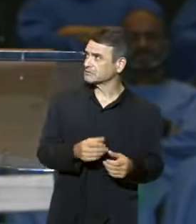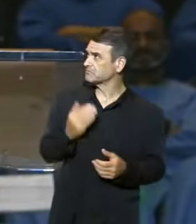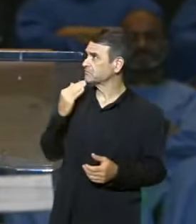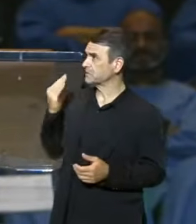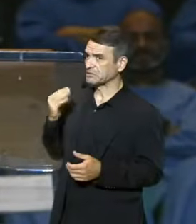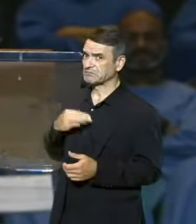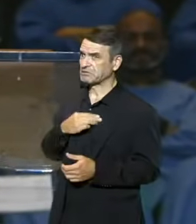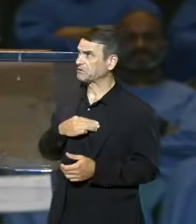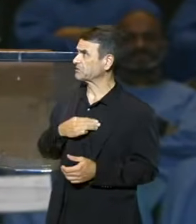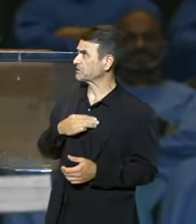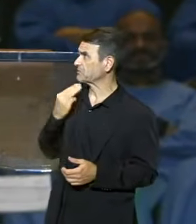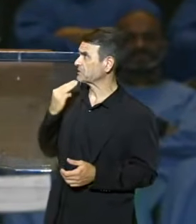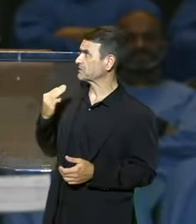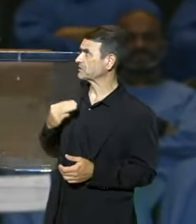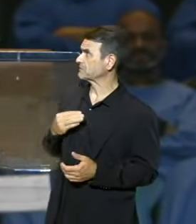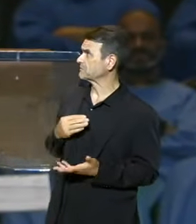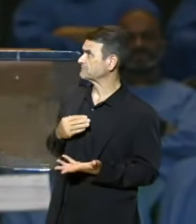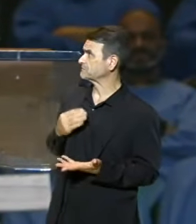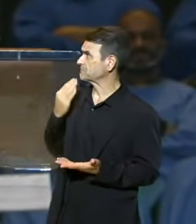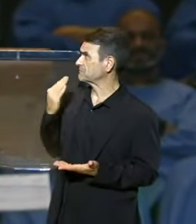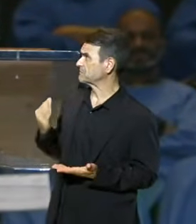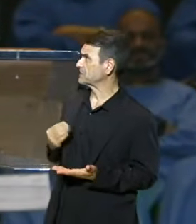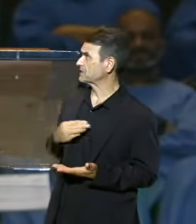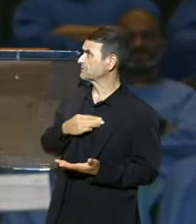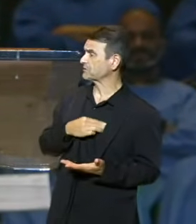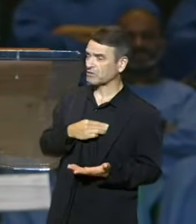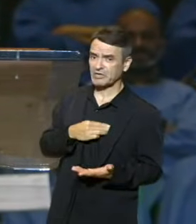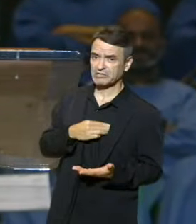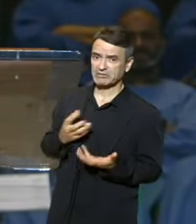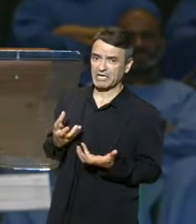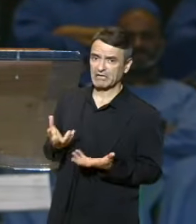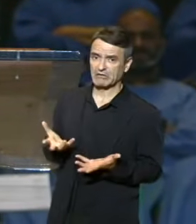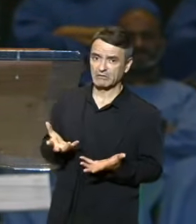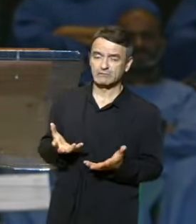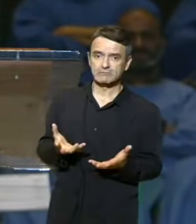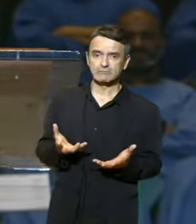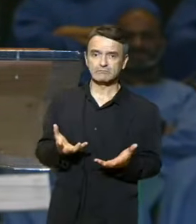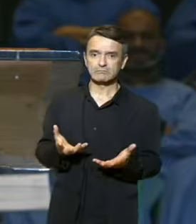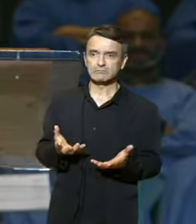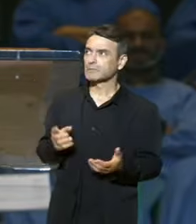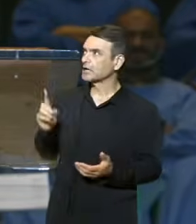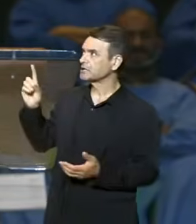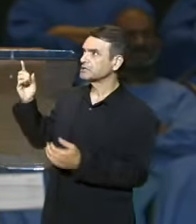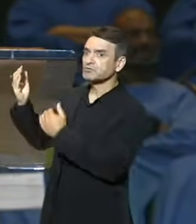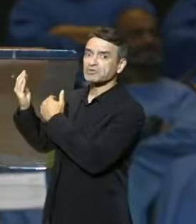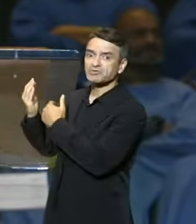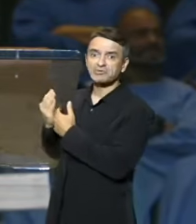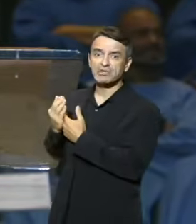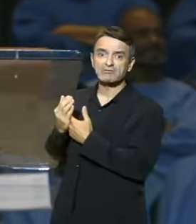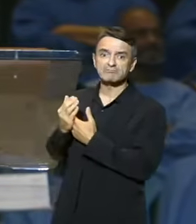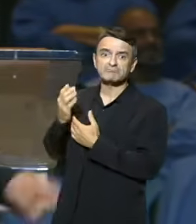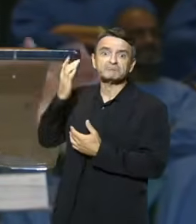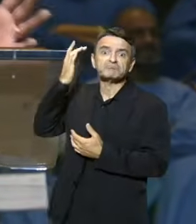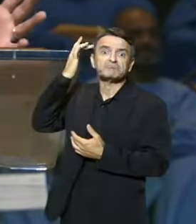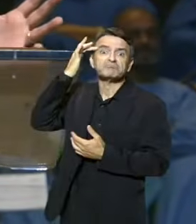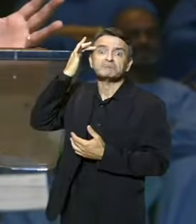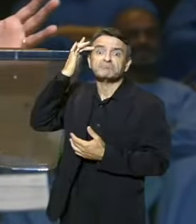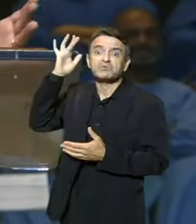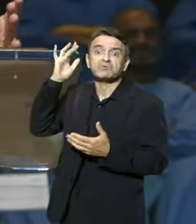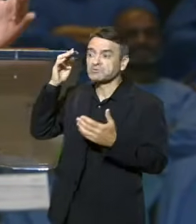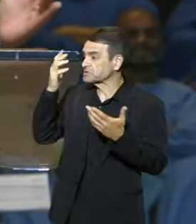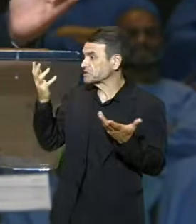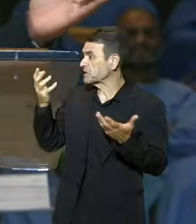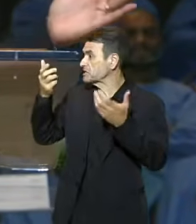Deus, e de repente você recebeu algum tipo de socorro de Deus que você não sabe como explicar, mas que de